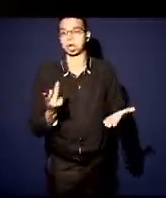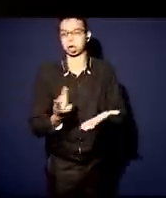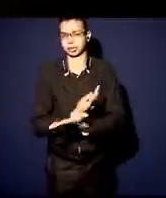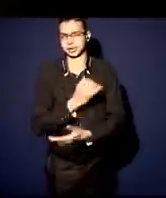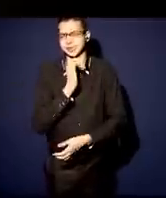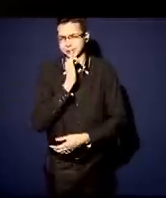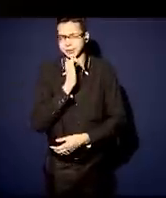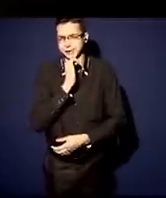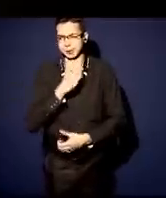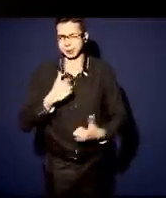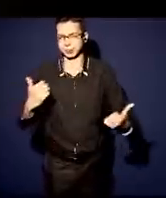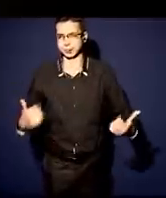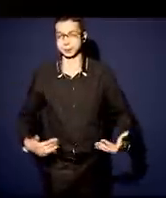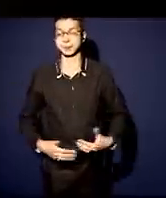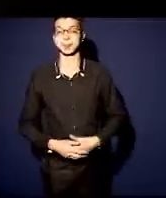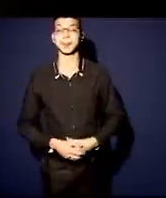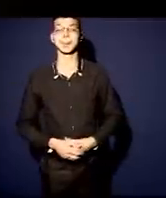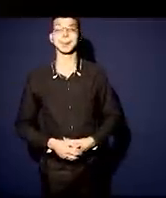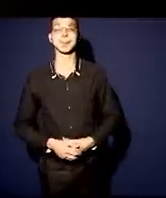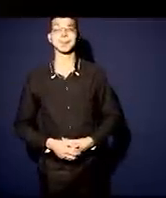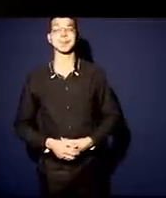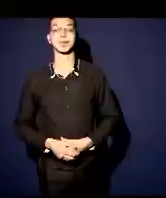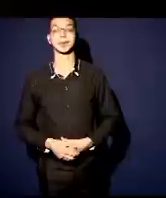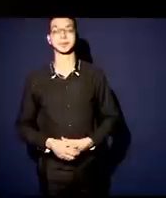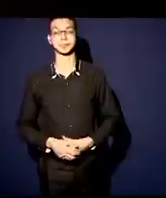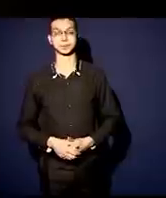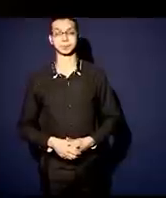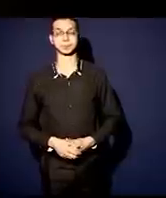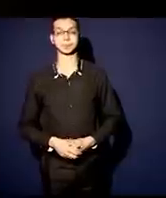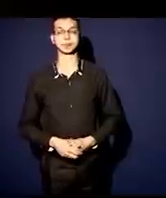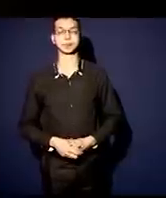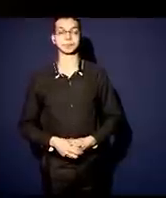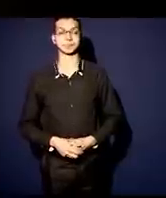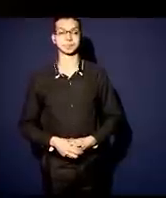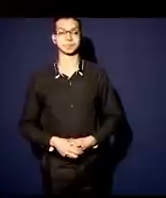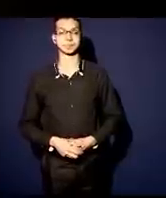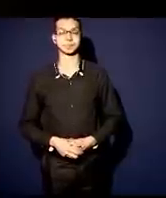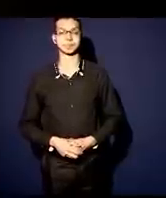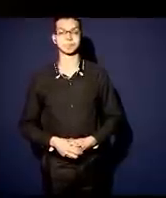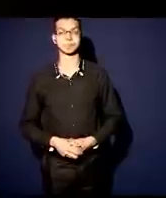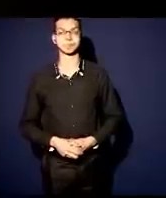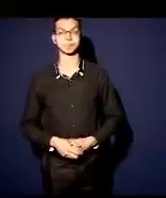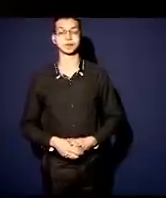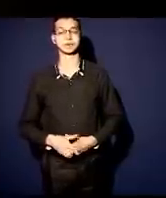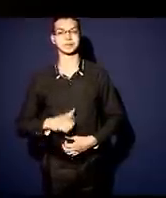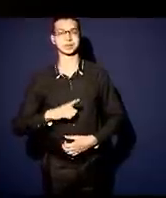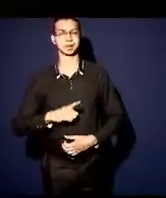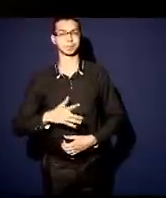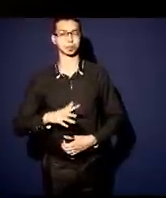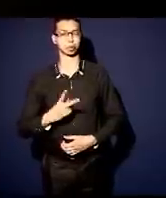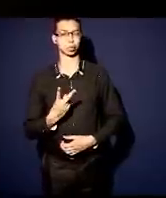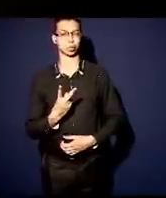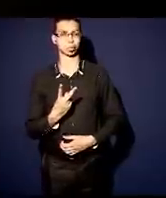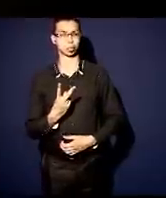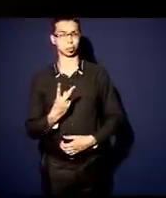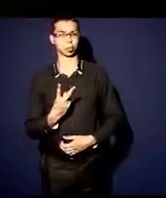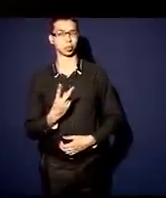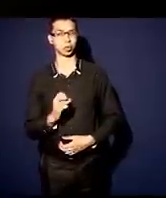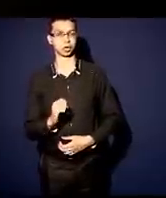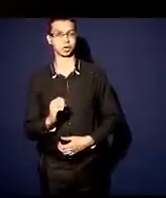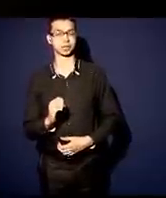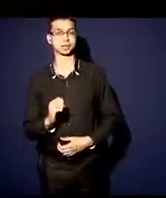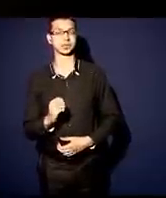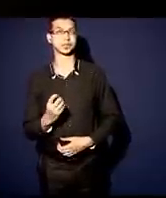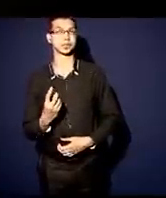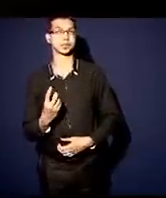olhar o lucro do S&P. O lucro do S&P atualmente está projetado em torno de 220, $225, que